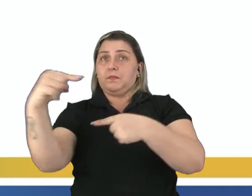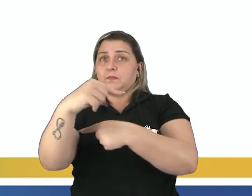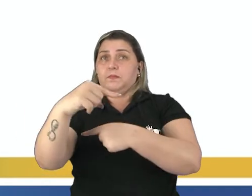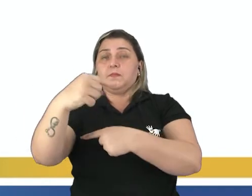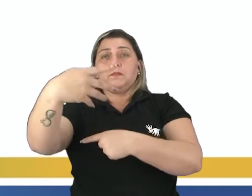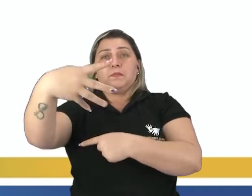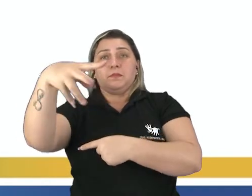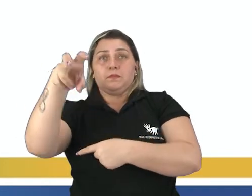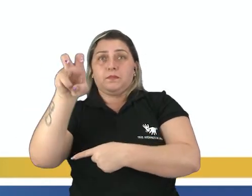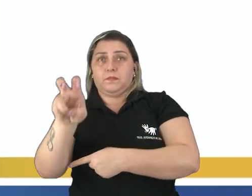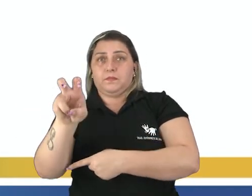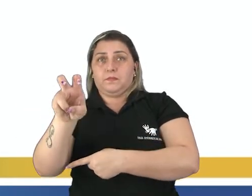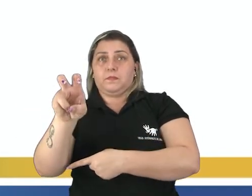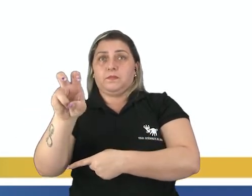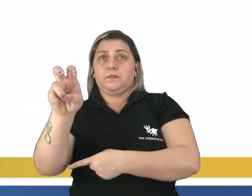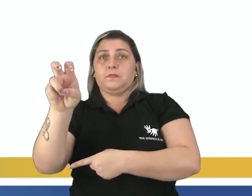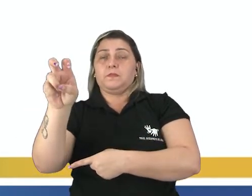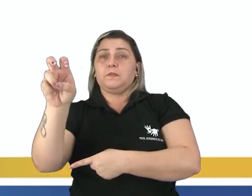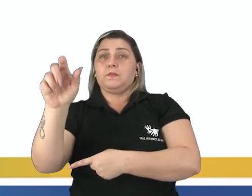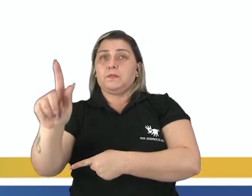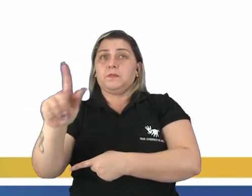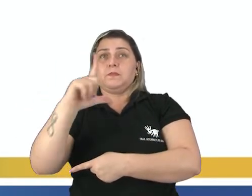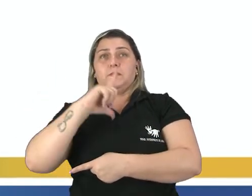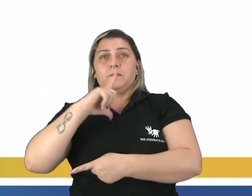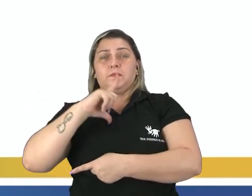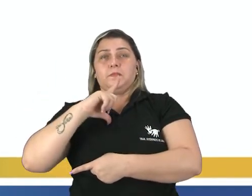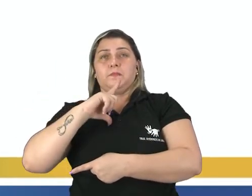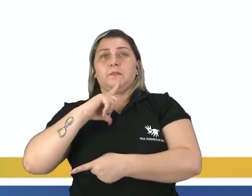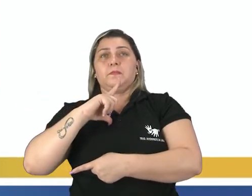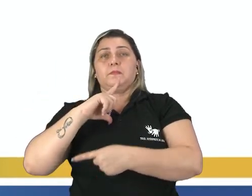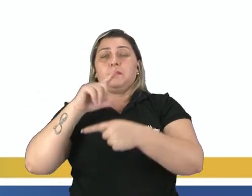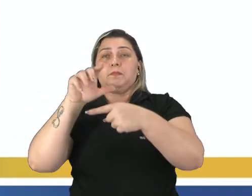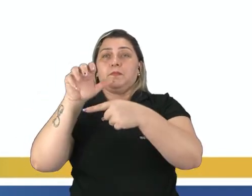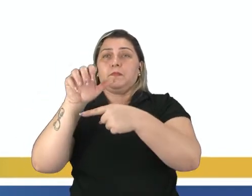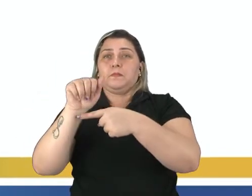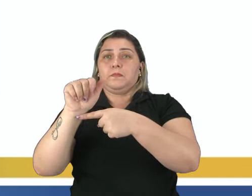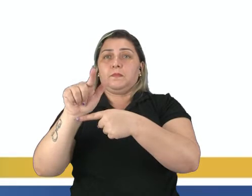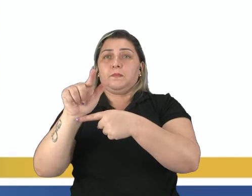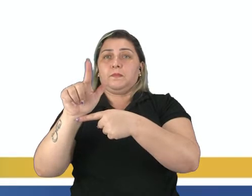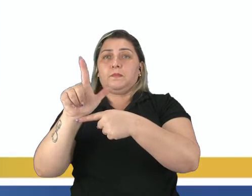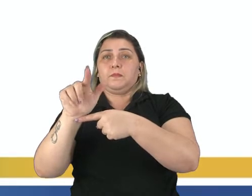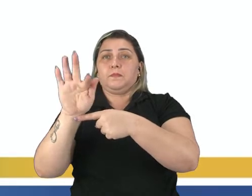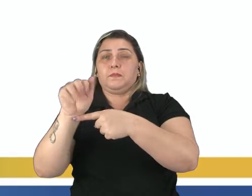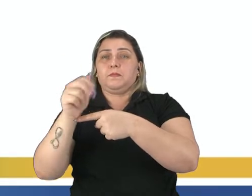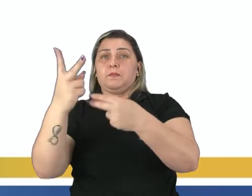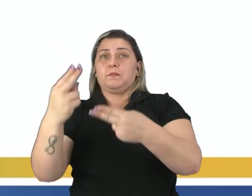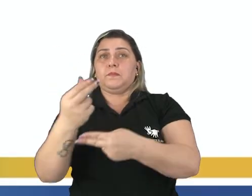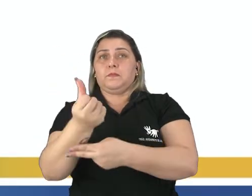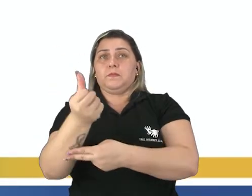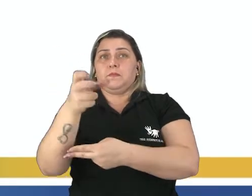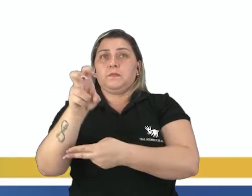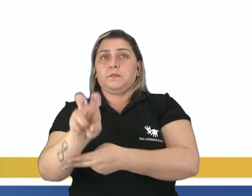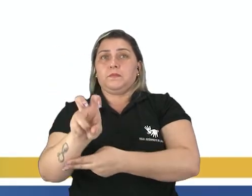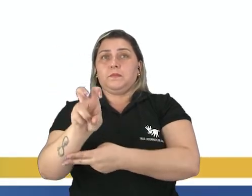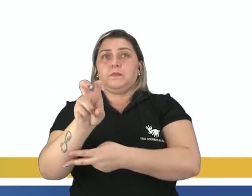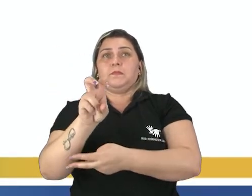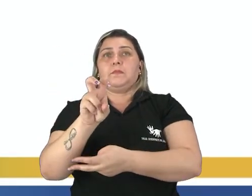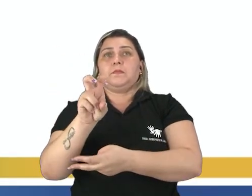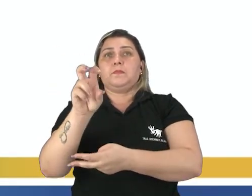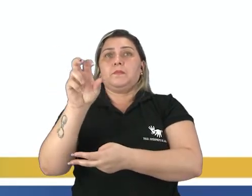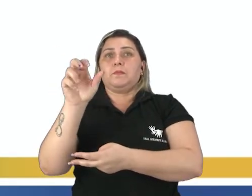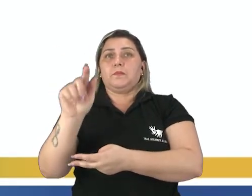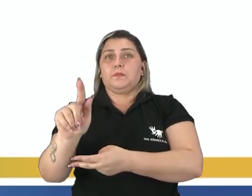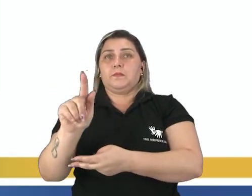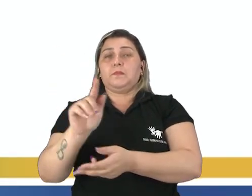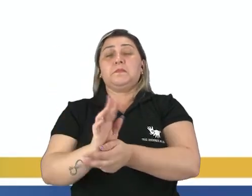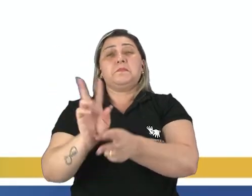menos 45 graus, temos que o ângulo alfa é igual a 65